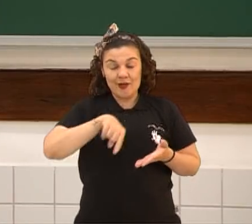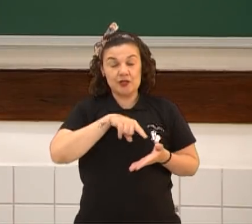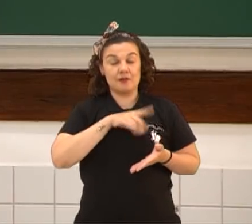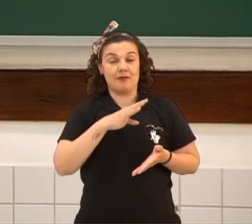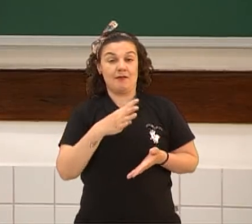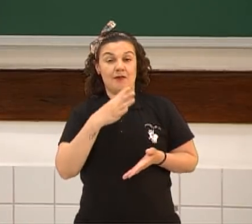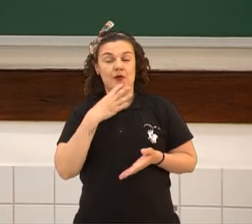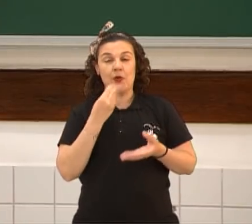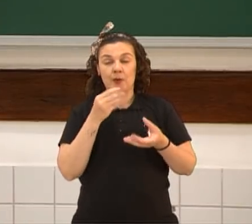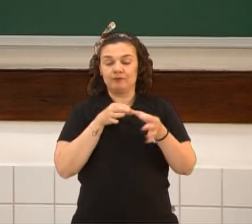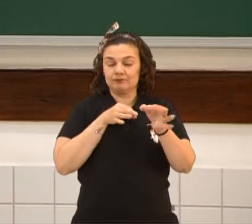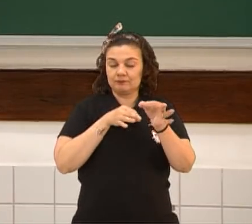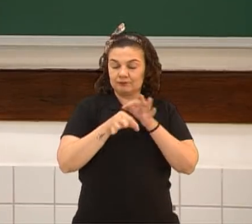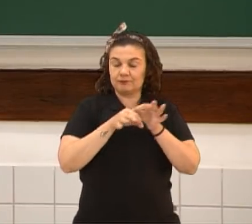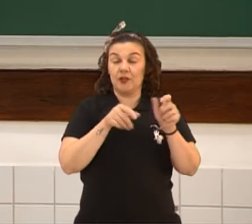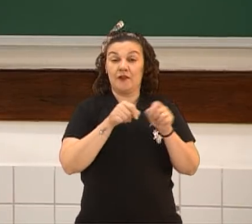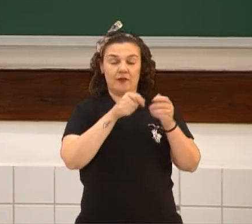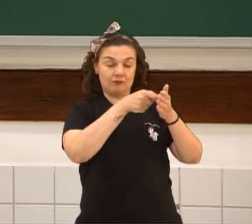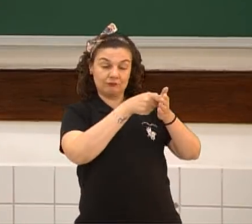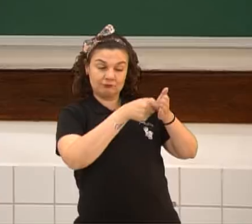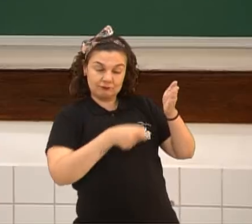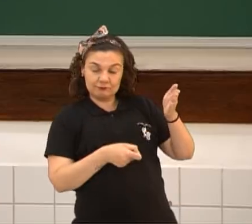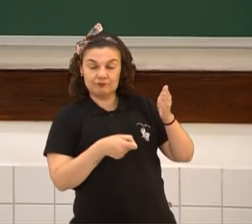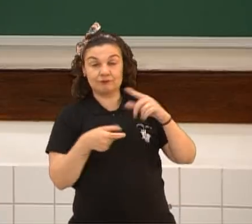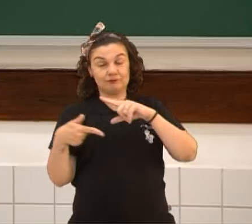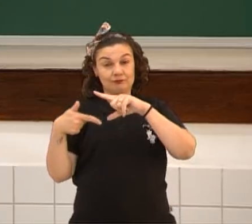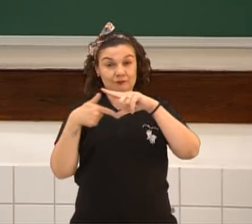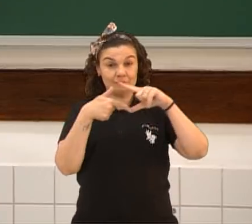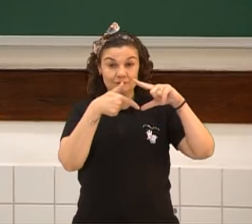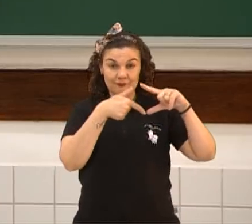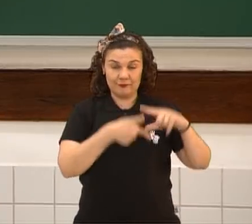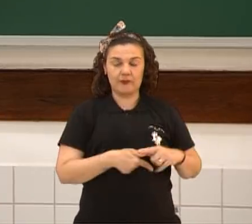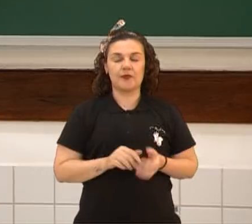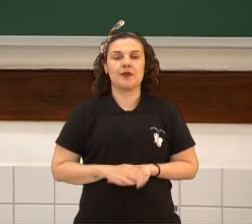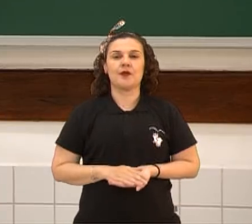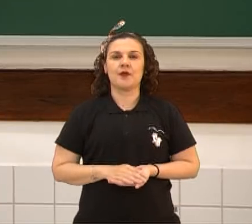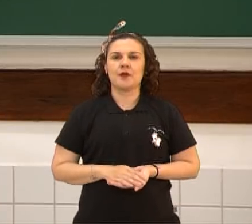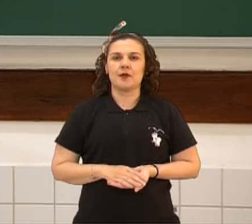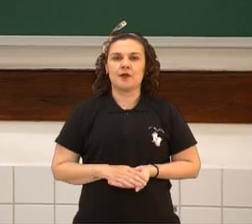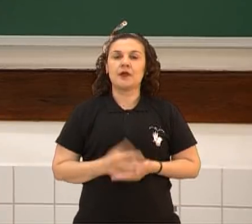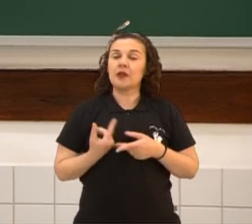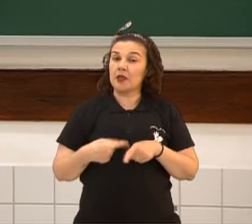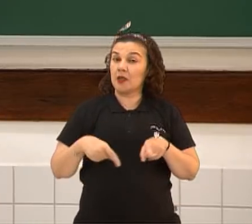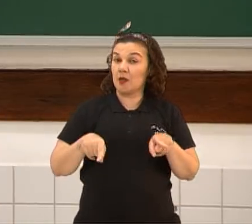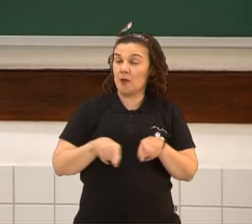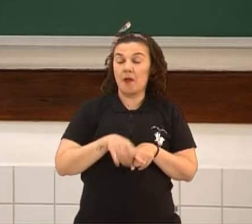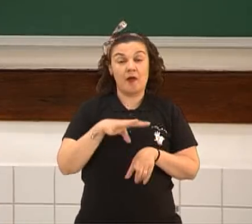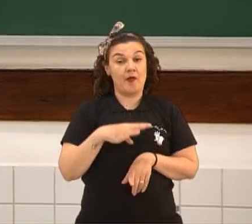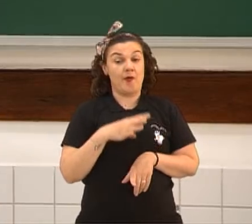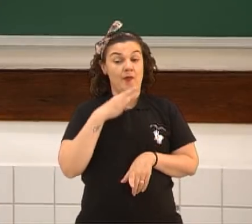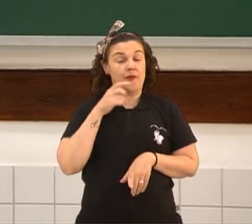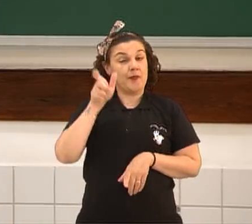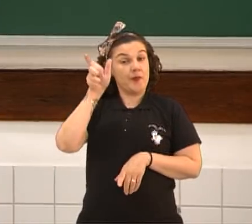conhecendo como que funciona a confecção dos quadrinhos, como que conhecendo